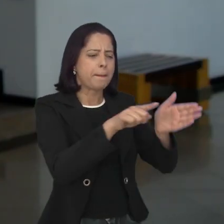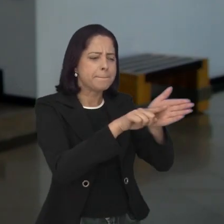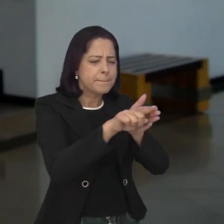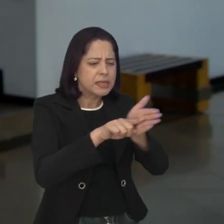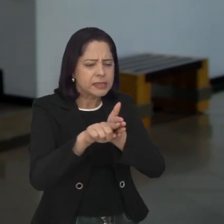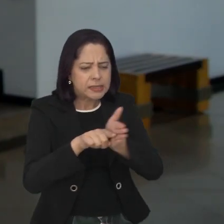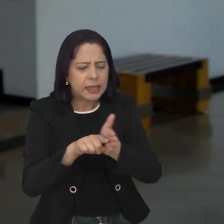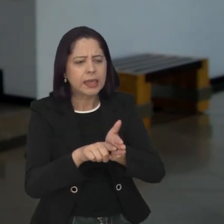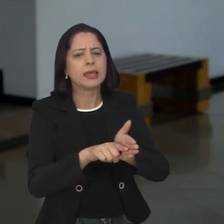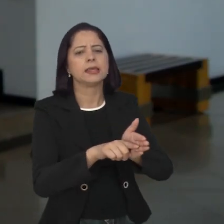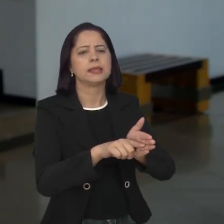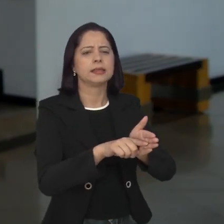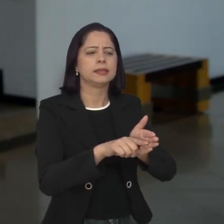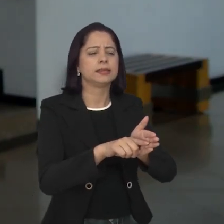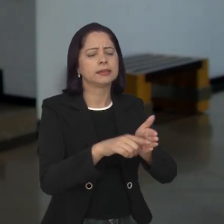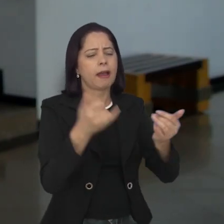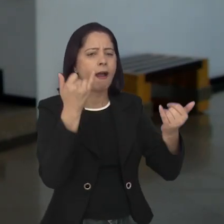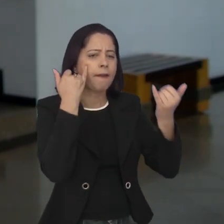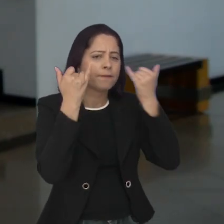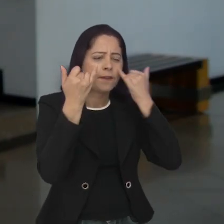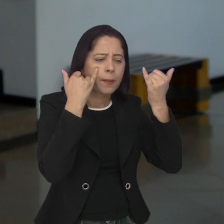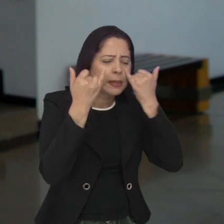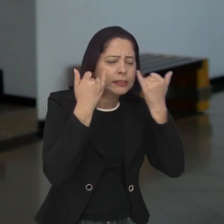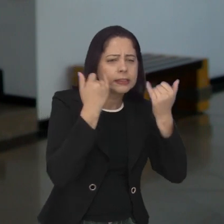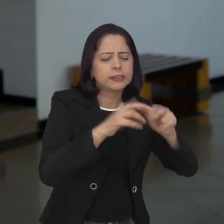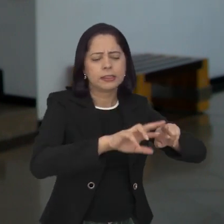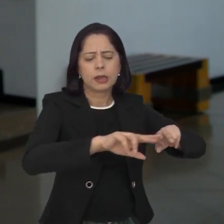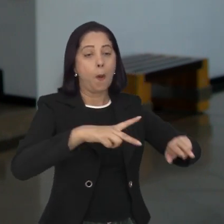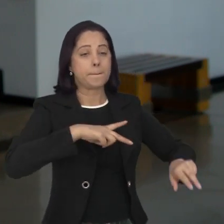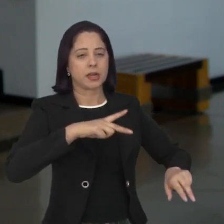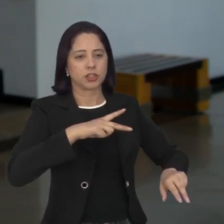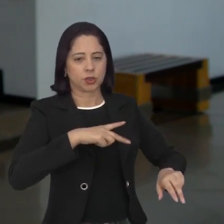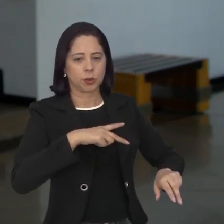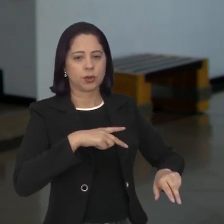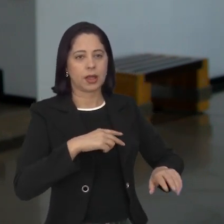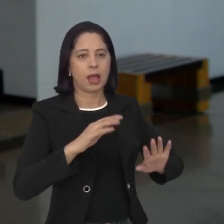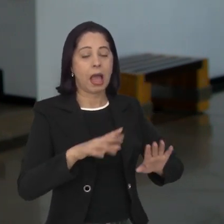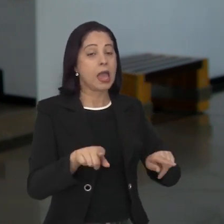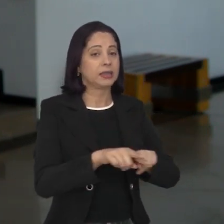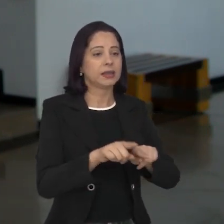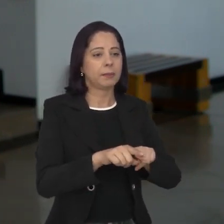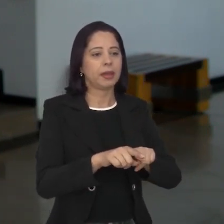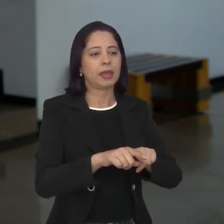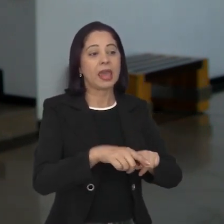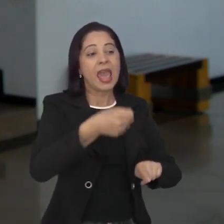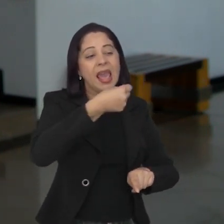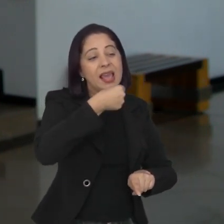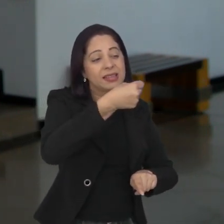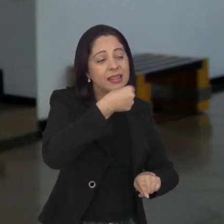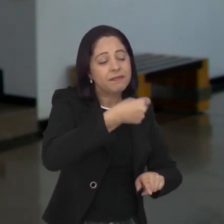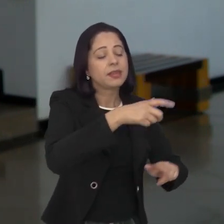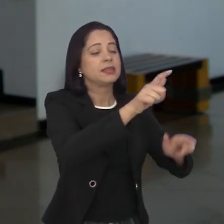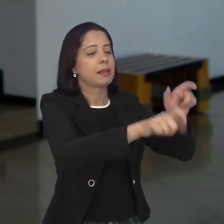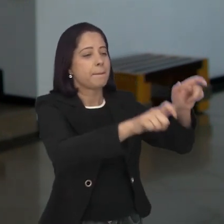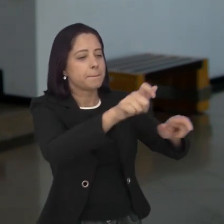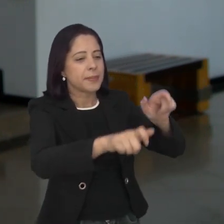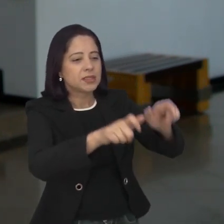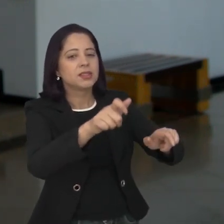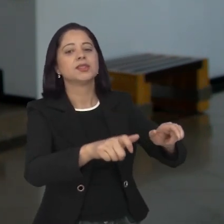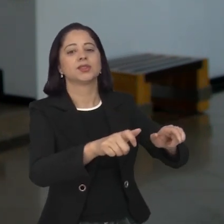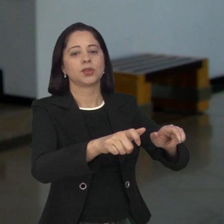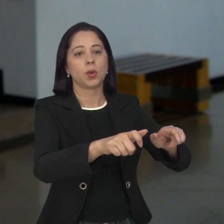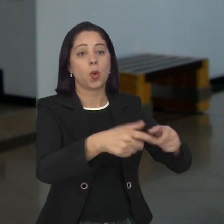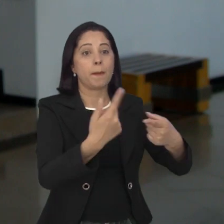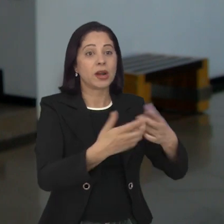de de dados né a gente entrevista o o homenageado geralmente não ou homenageado mas alguém que o represente porque a